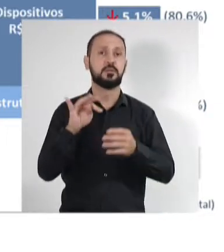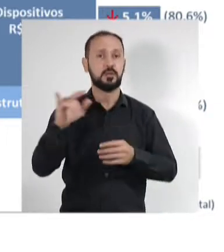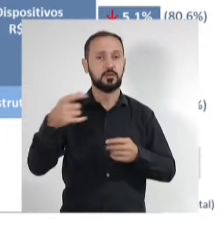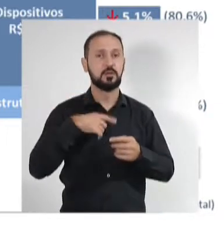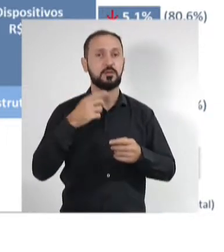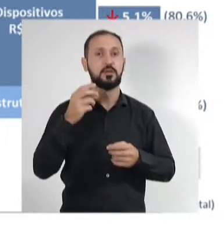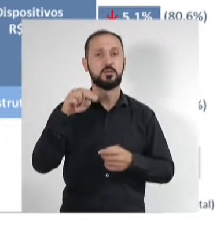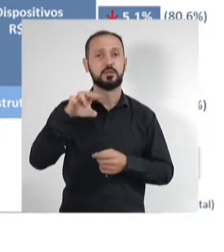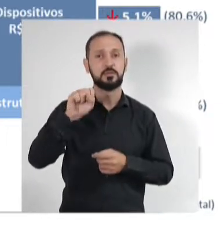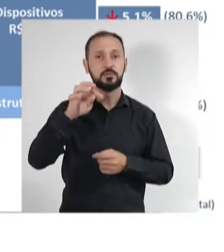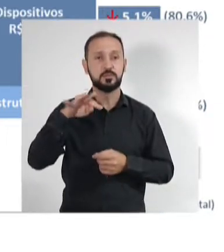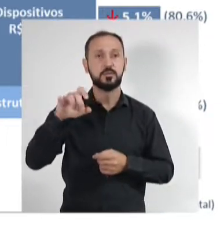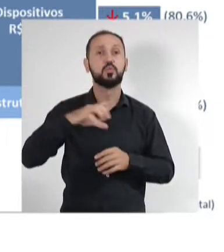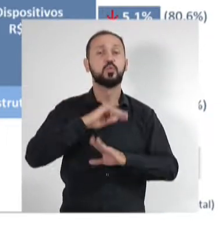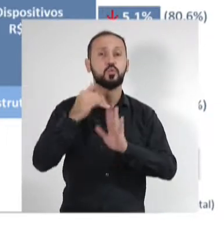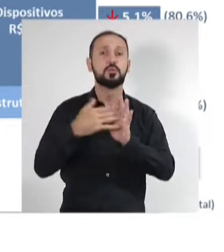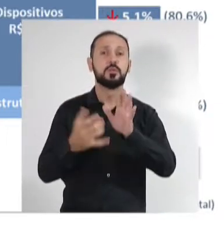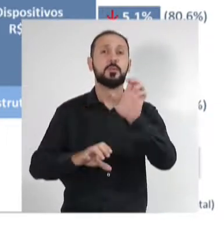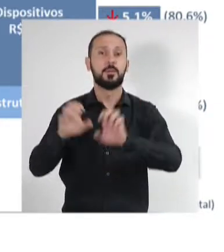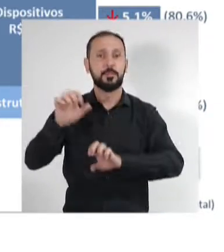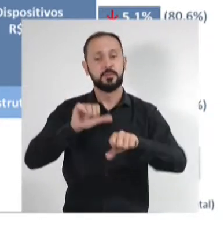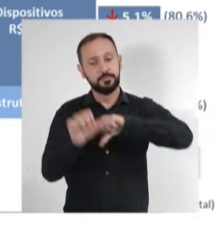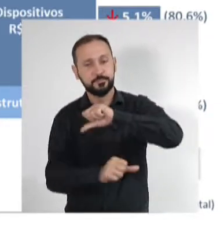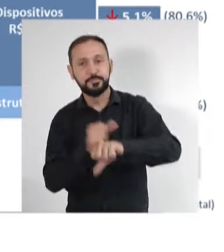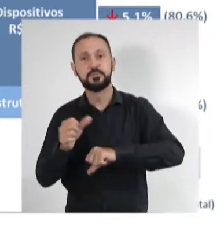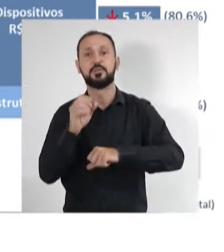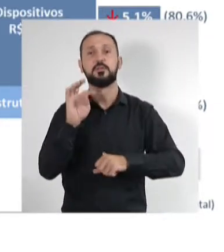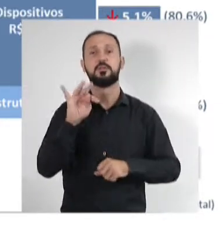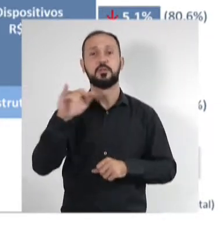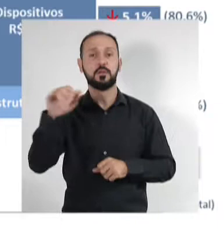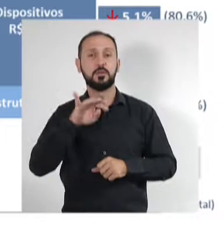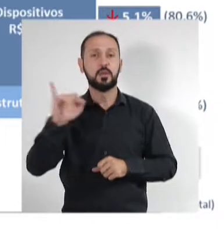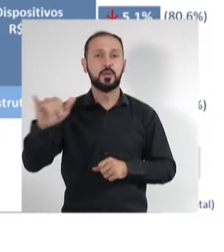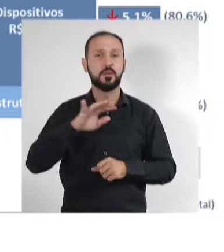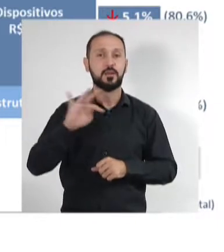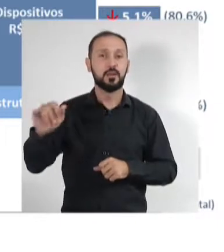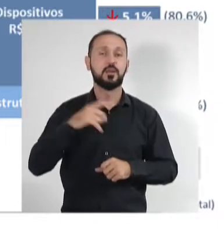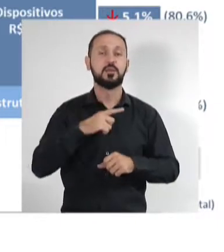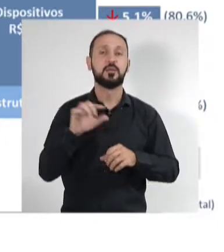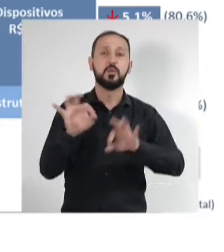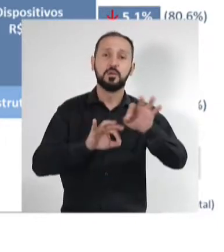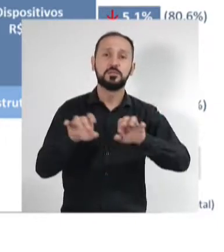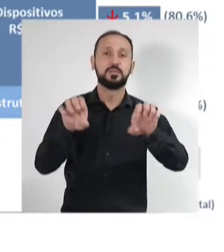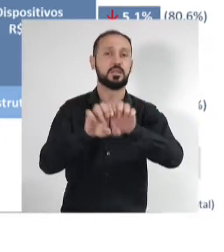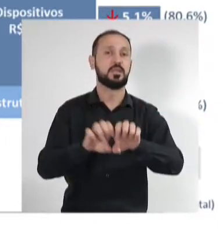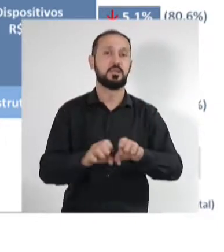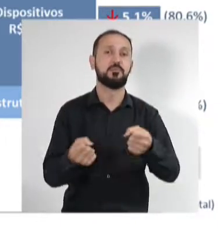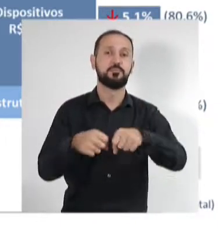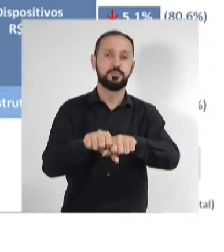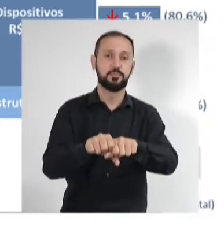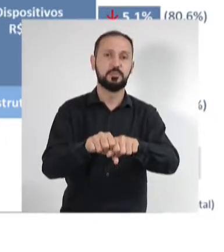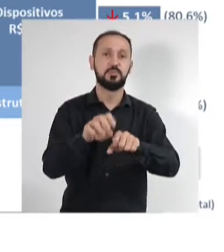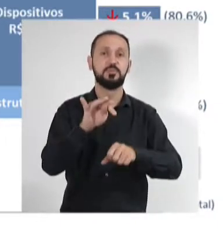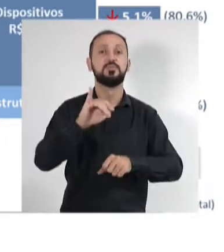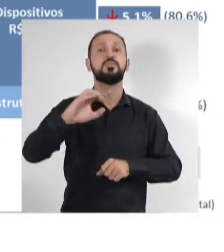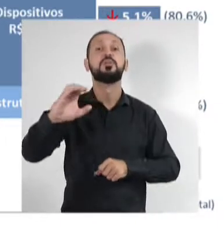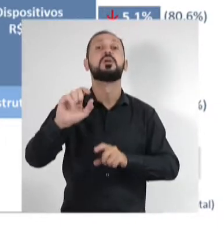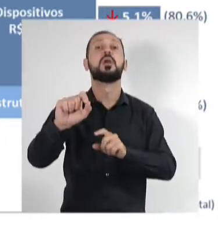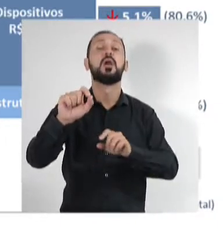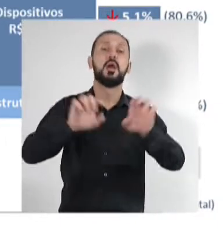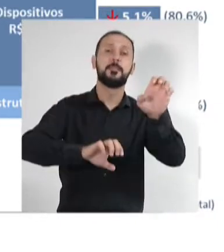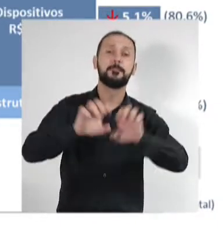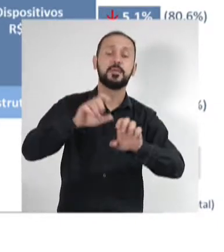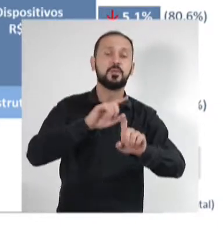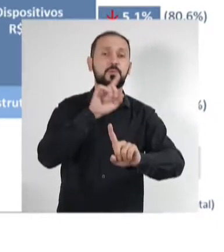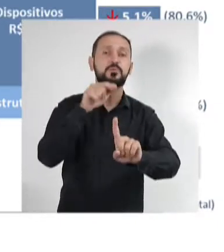tem TI, mas não é empresa de TI, tudo tem se tornado, de alguma maneira, TI como habilitadora de infraestrutura. E TIC são as empresas que têm seu